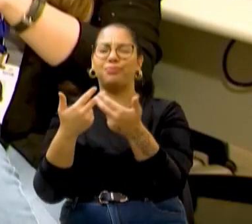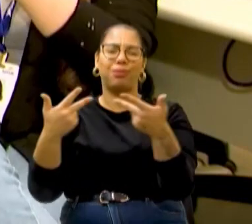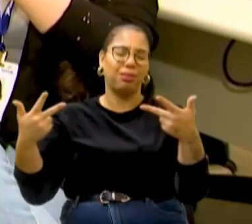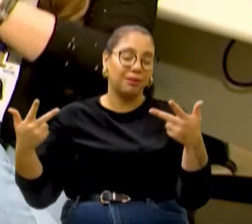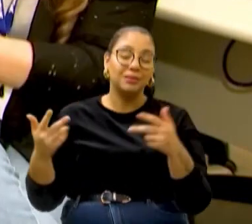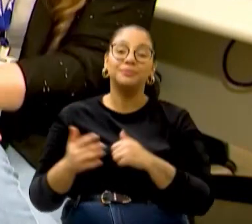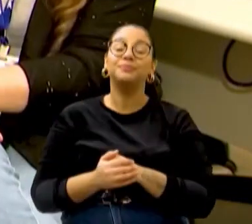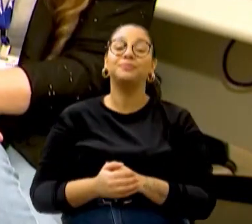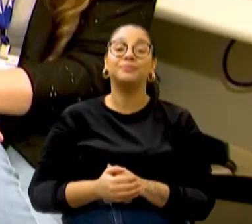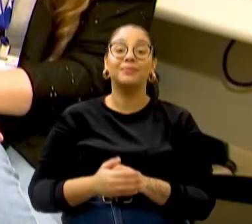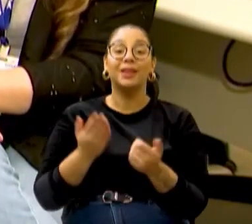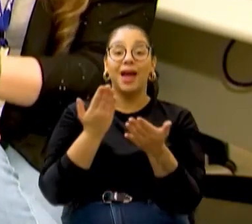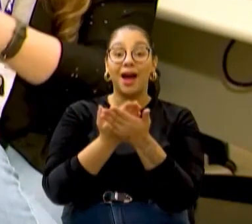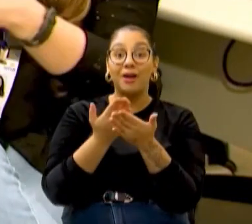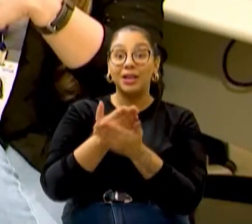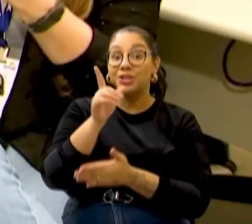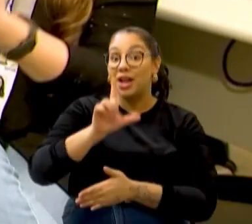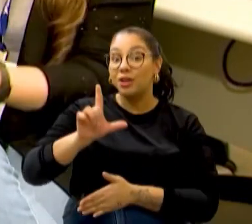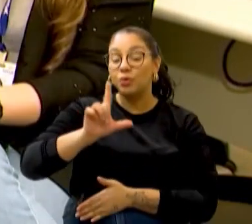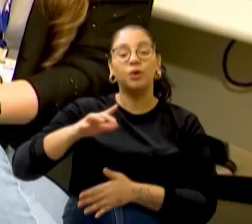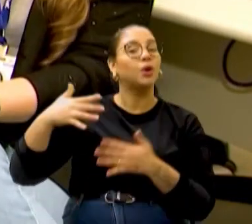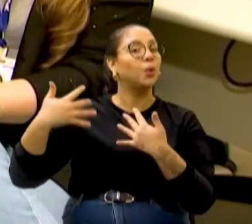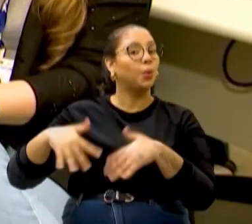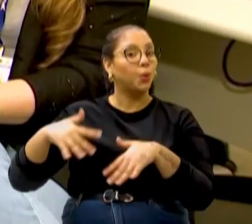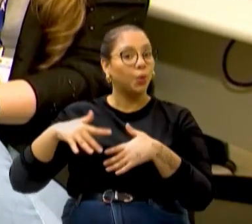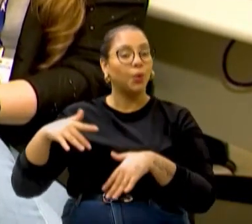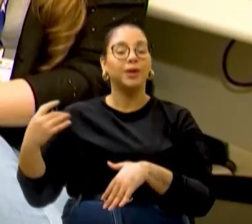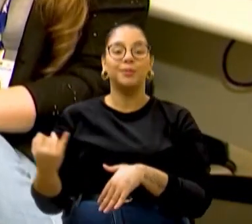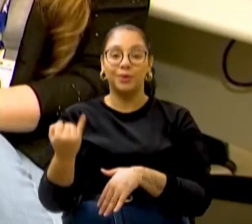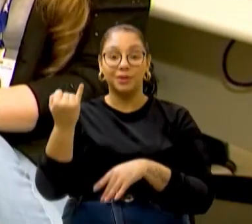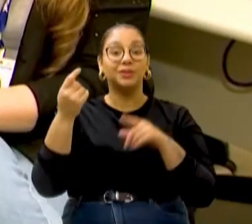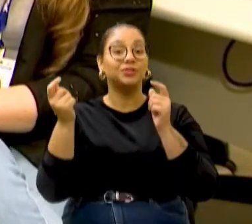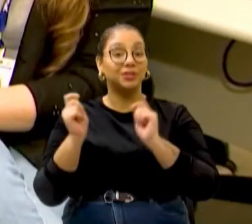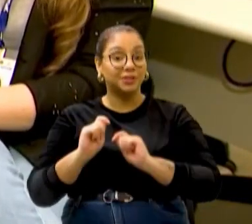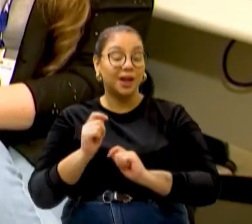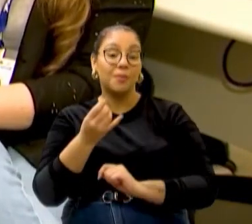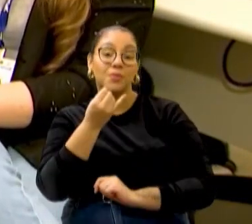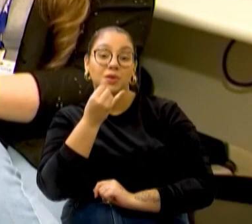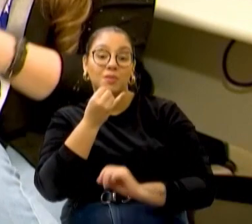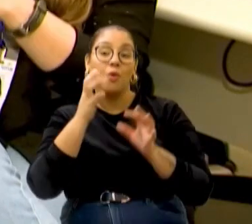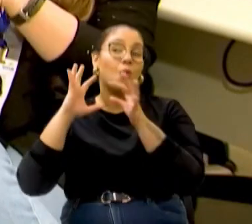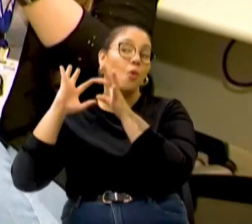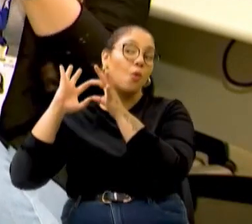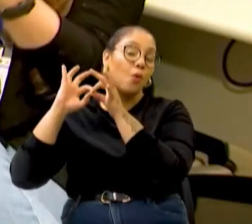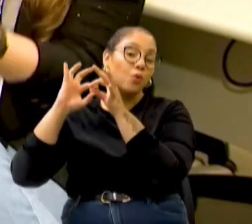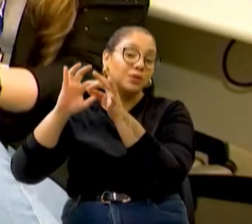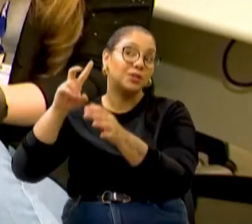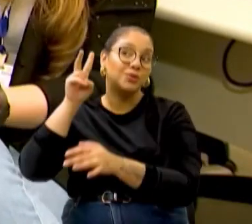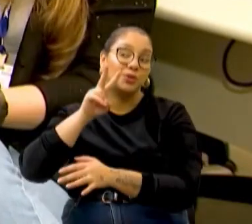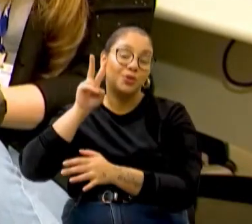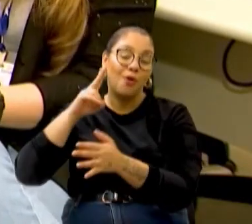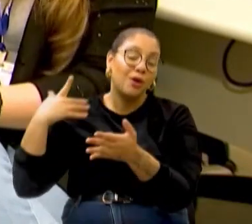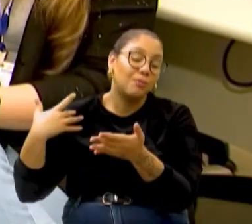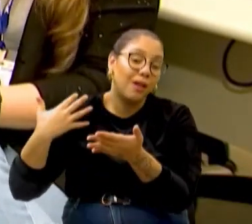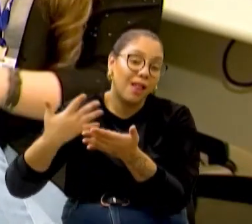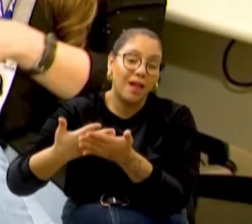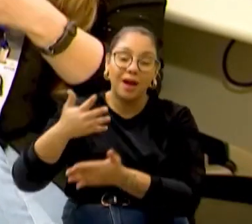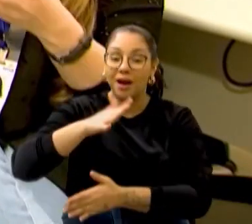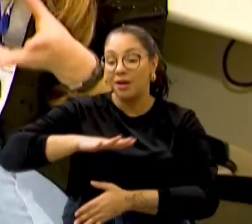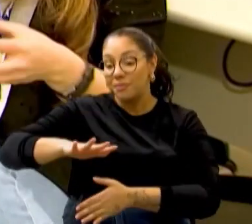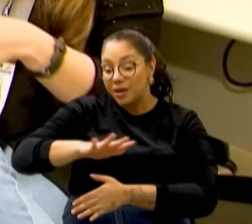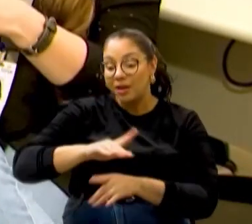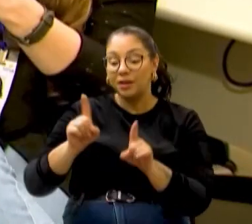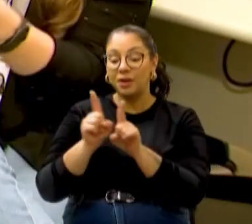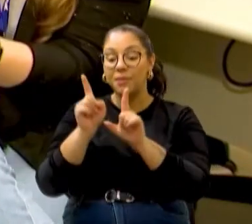uma cidade toda então nas aulas de literatura isso é muito rico porque a gente consegue trabalhar por exemplo o contexto histórico